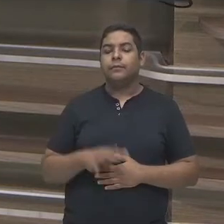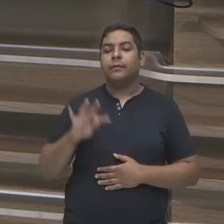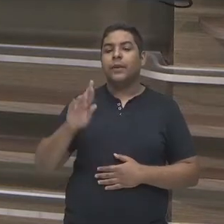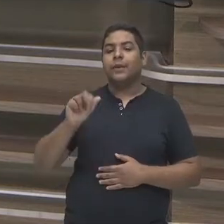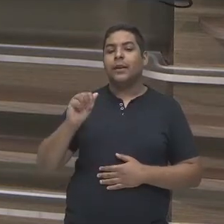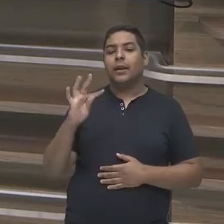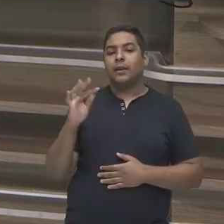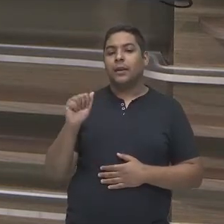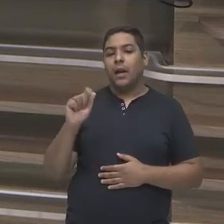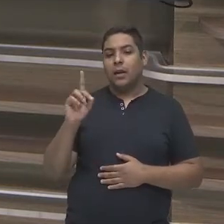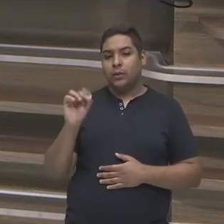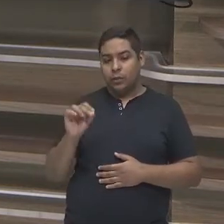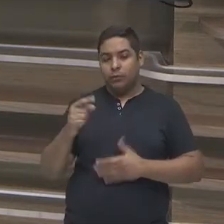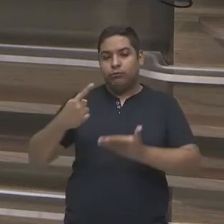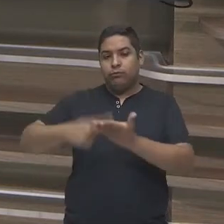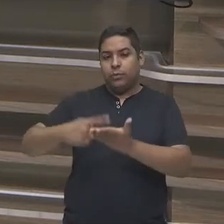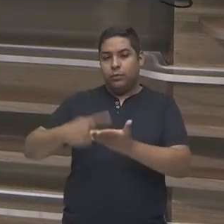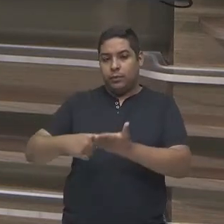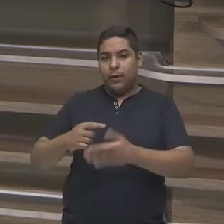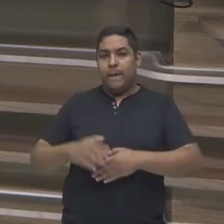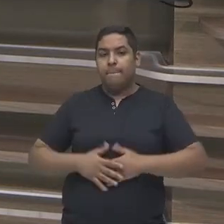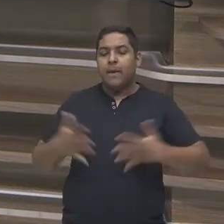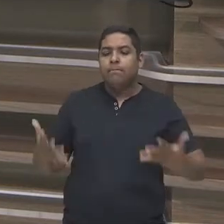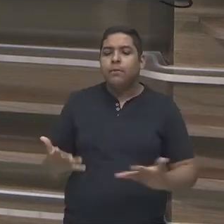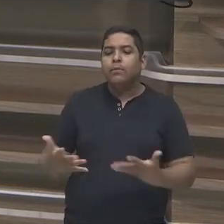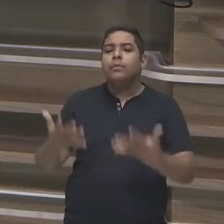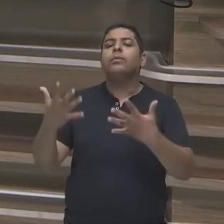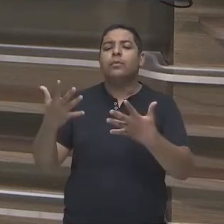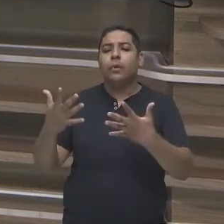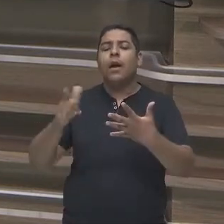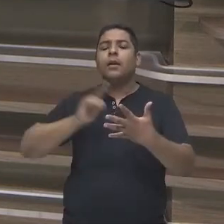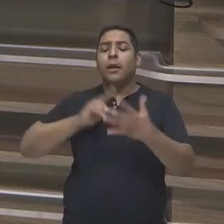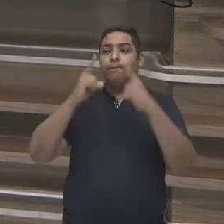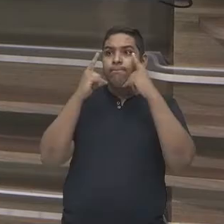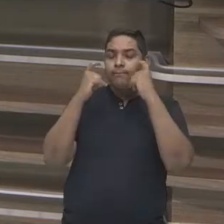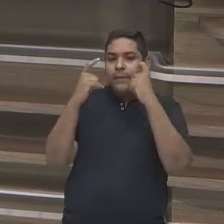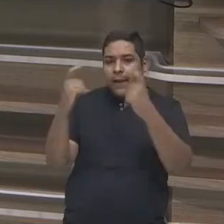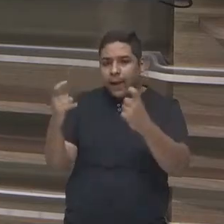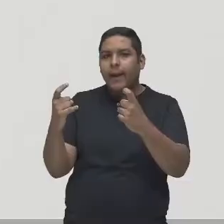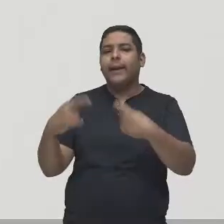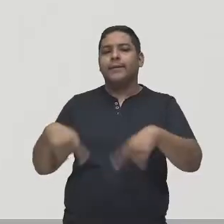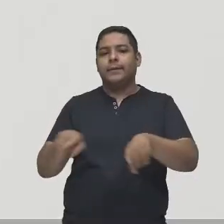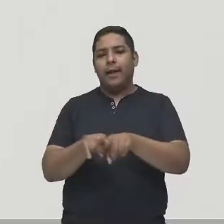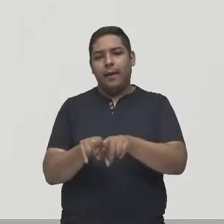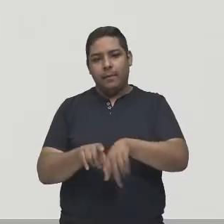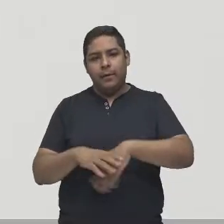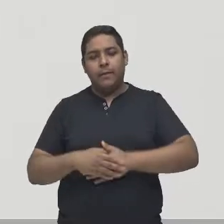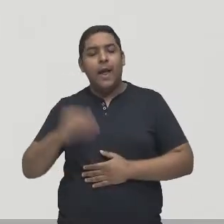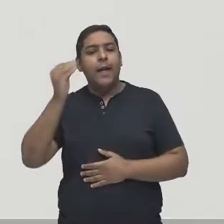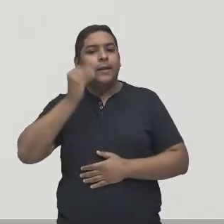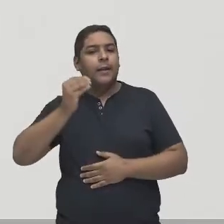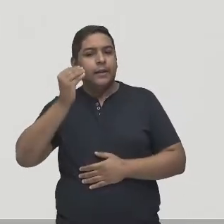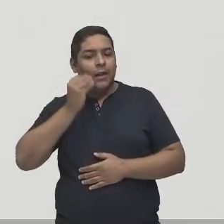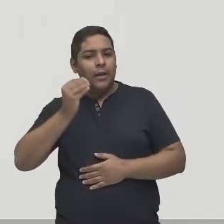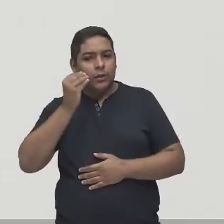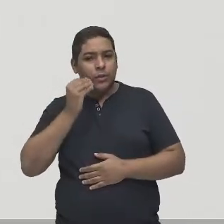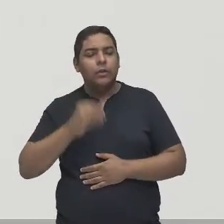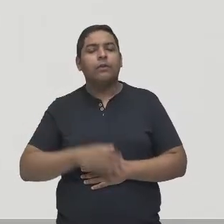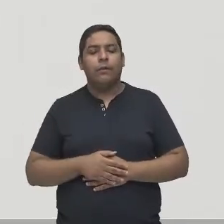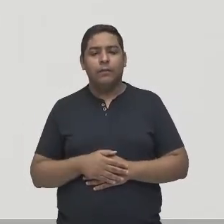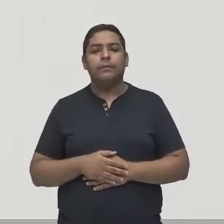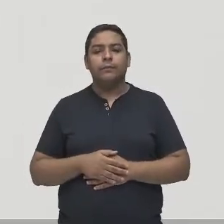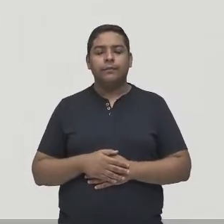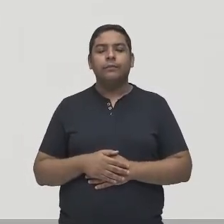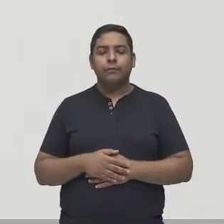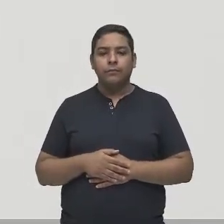mostrando as fragilidades, para que se acendam muitos interesses. E aí nós vamos ter a tentativa do golpe através da